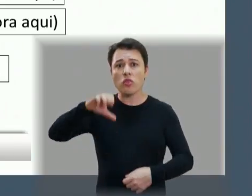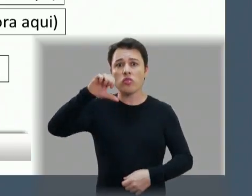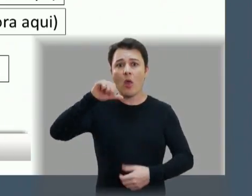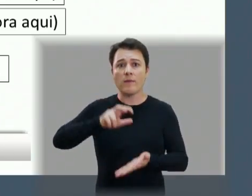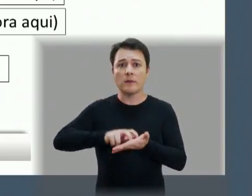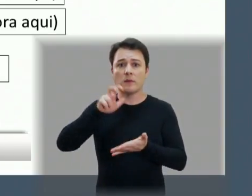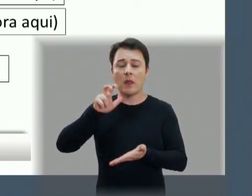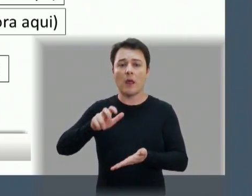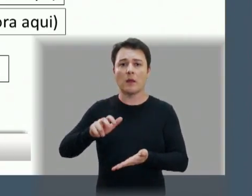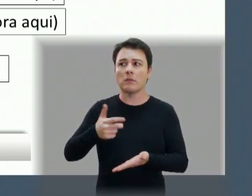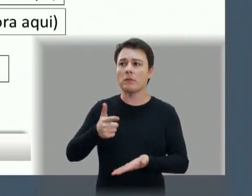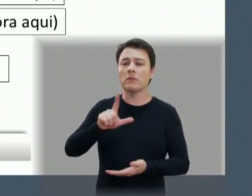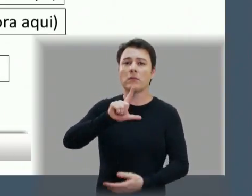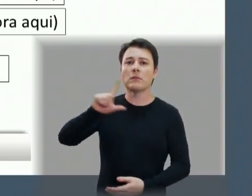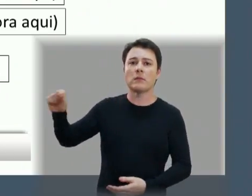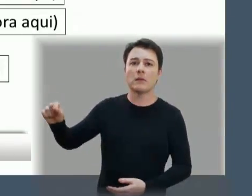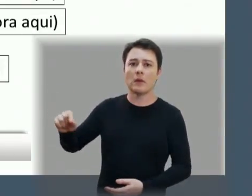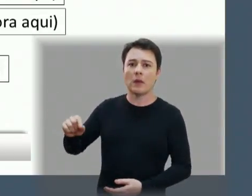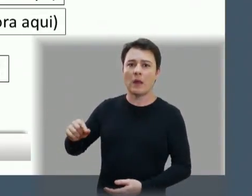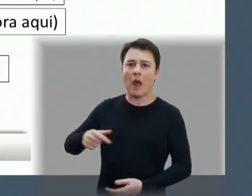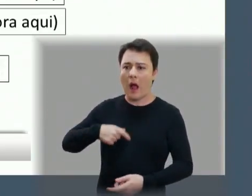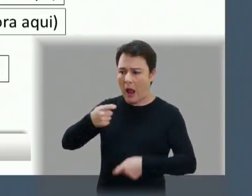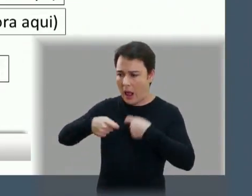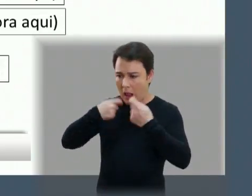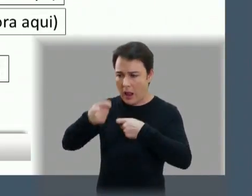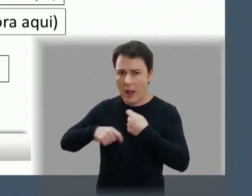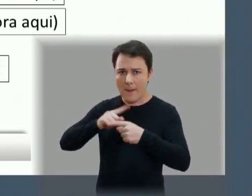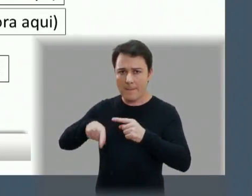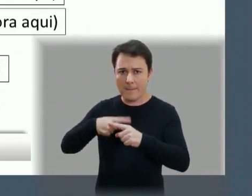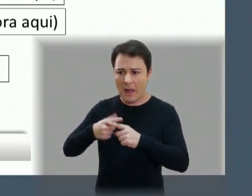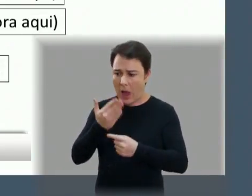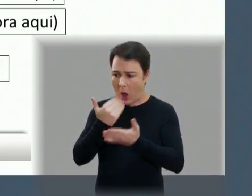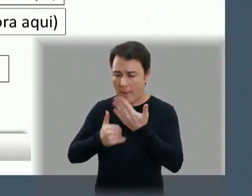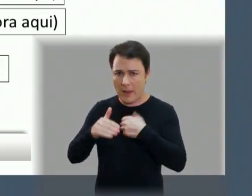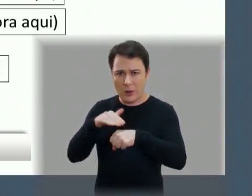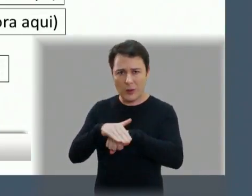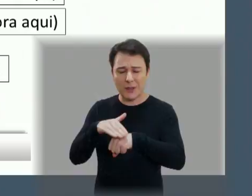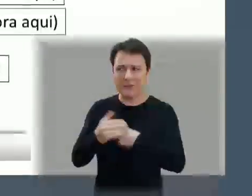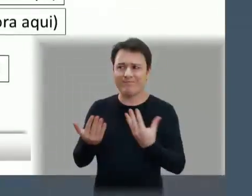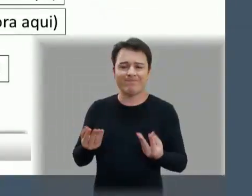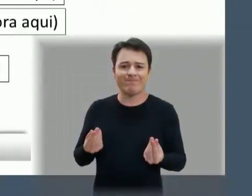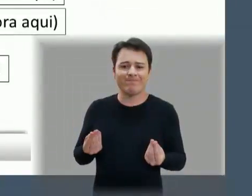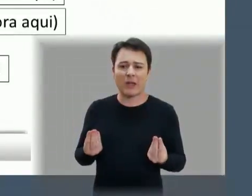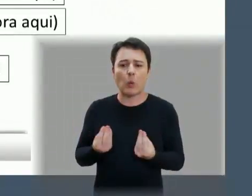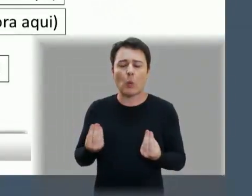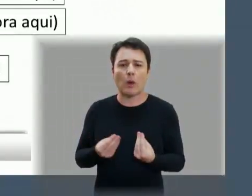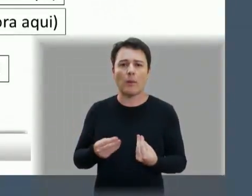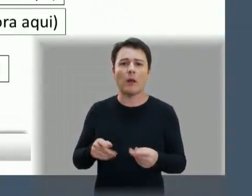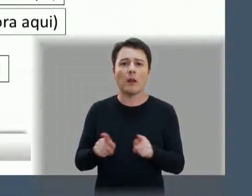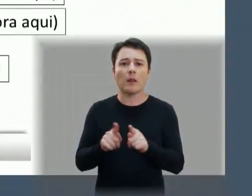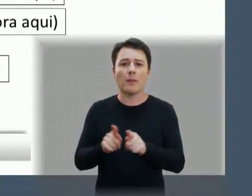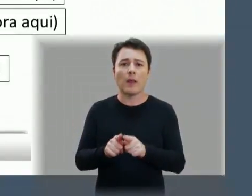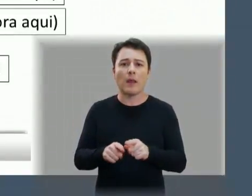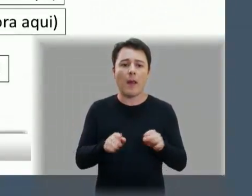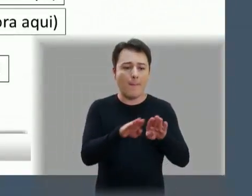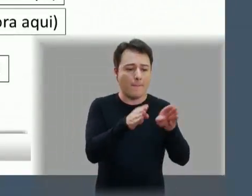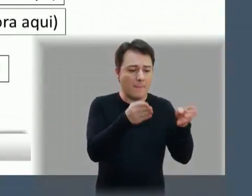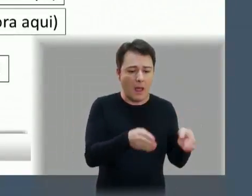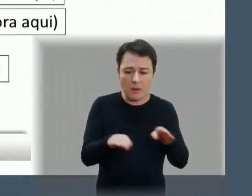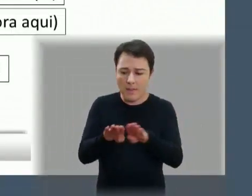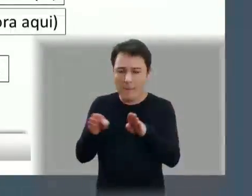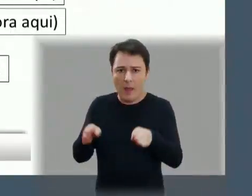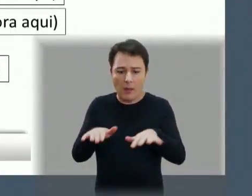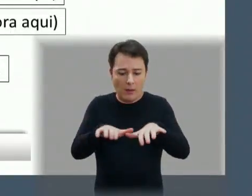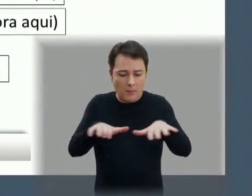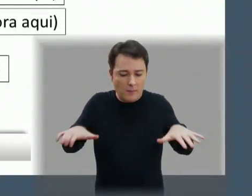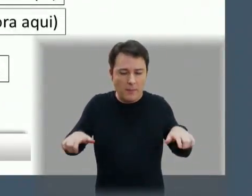às 16, ou então, a hora que ele sair, ele vai almoço, janta, sei lá o quê. E o distanciamento das mesas, né? 1,5 metros, é